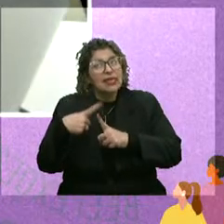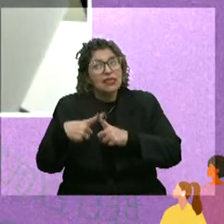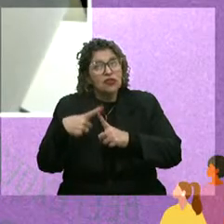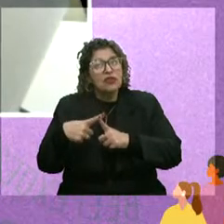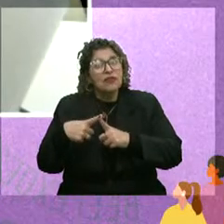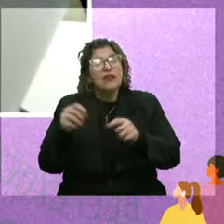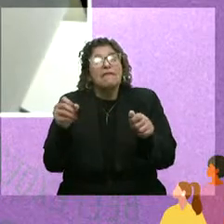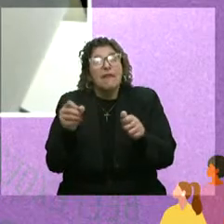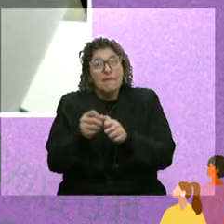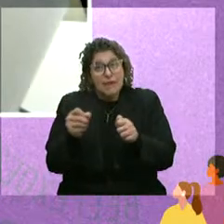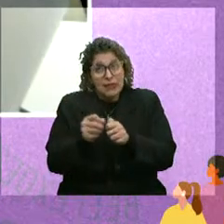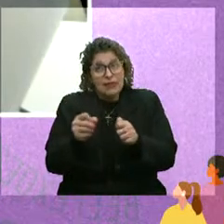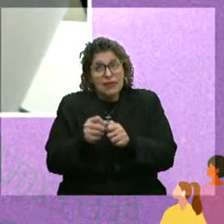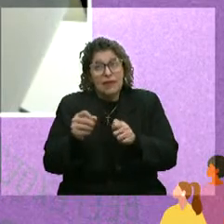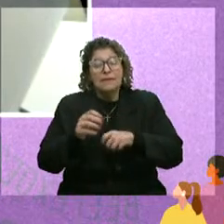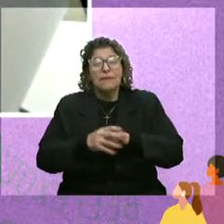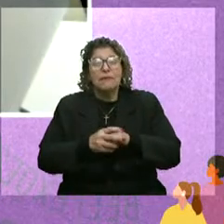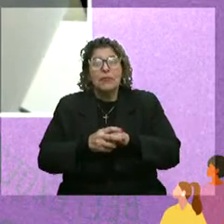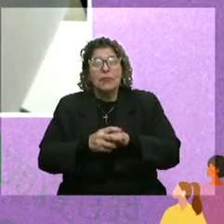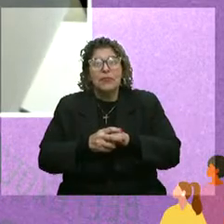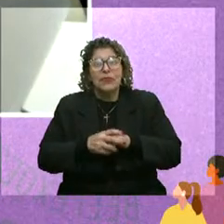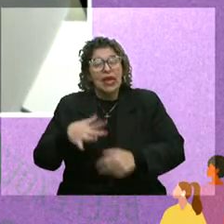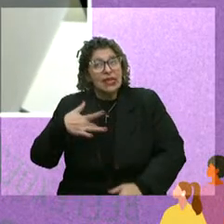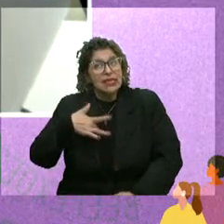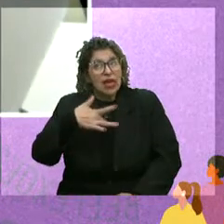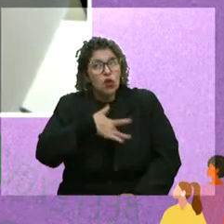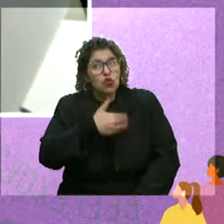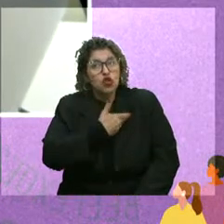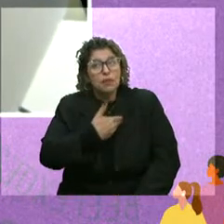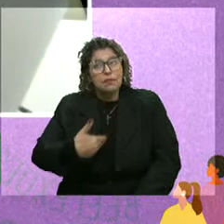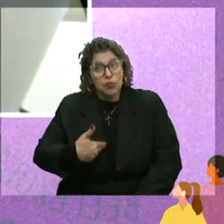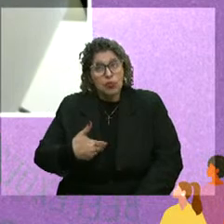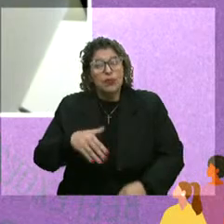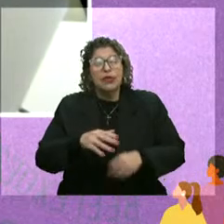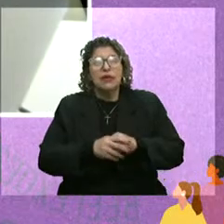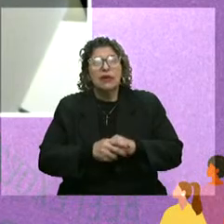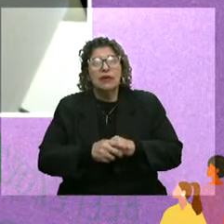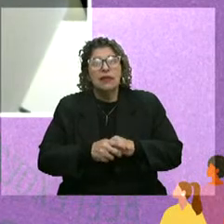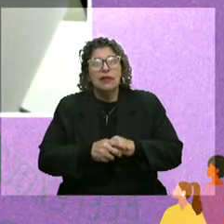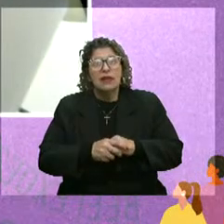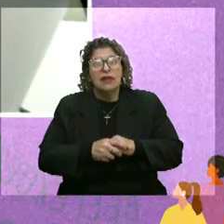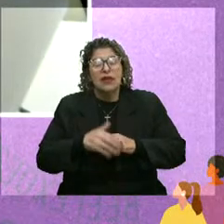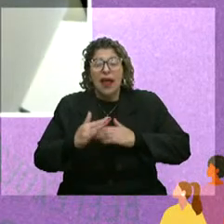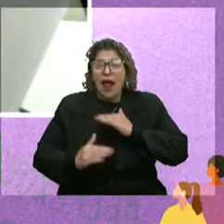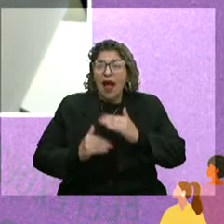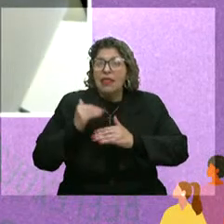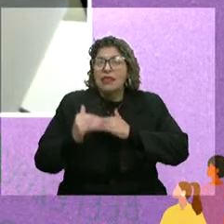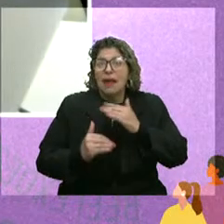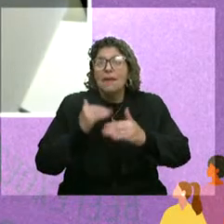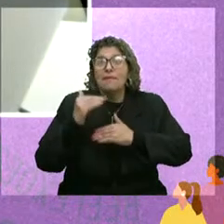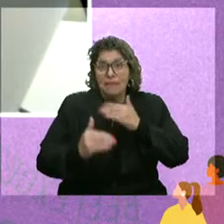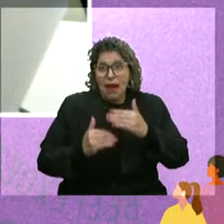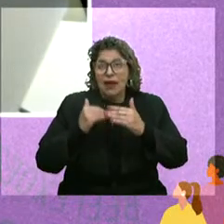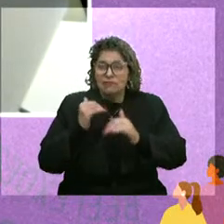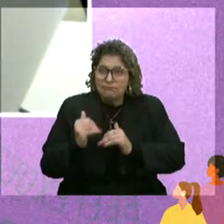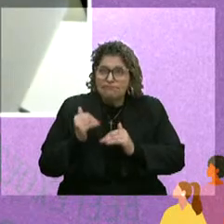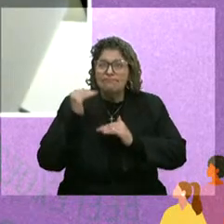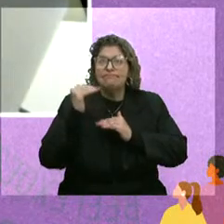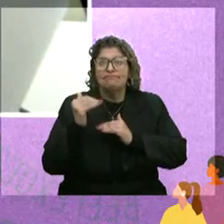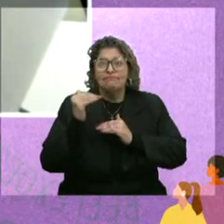forma que vão fazer que a saúde pública possa andar mais e